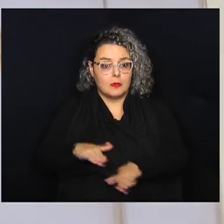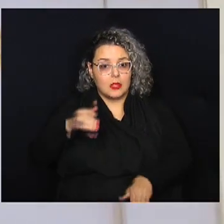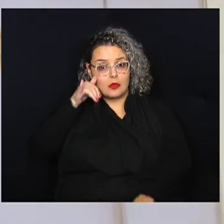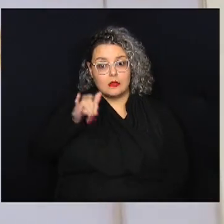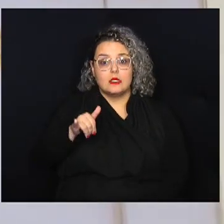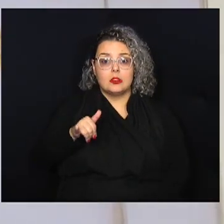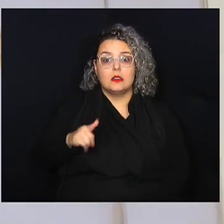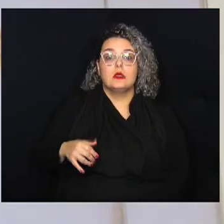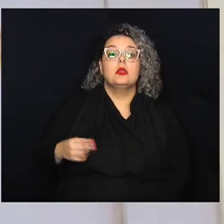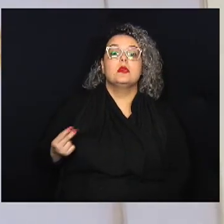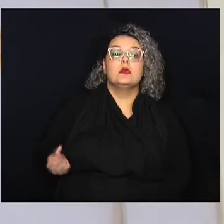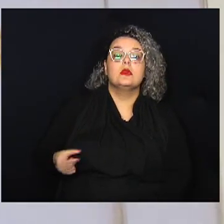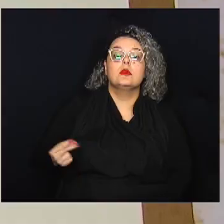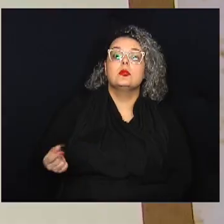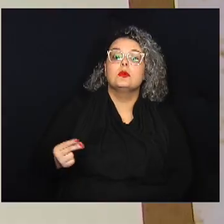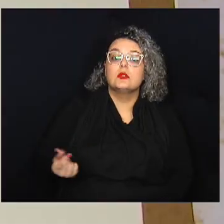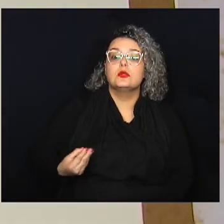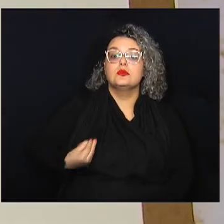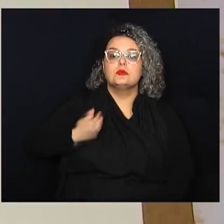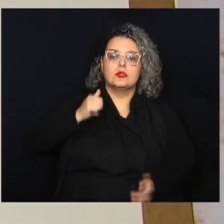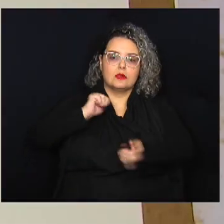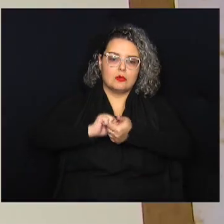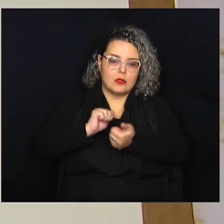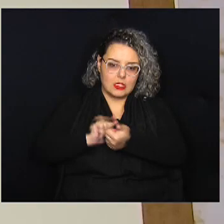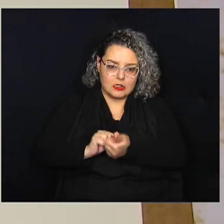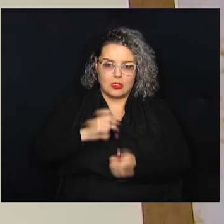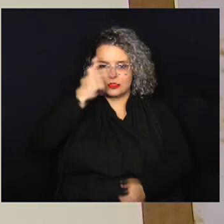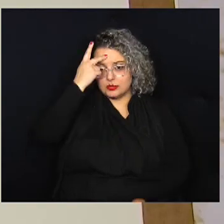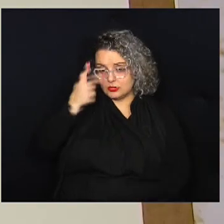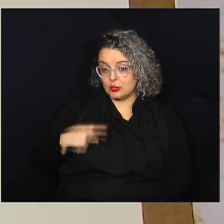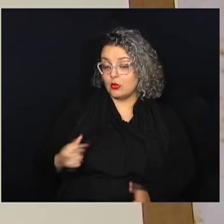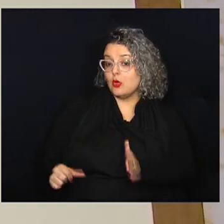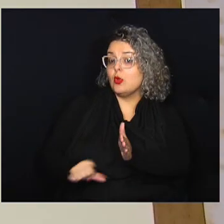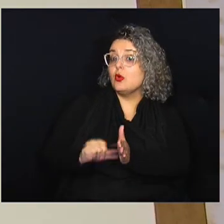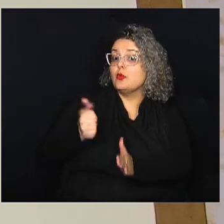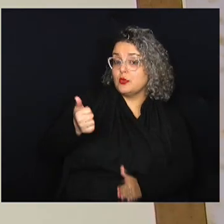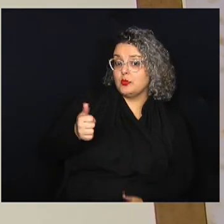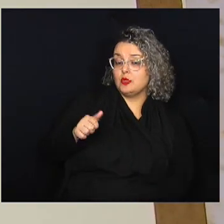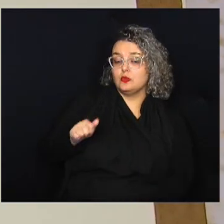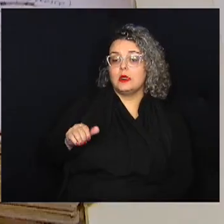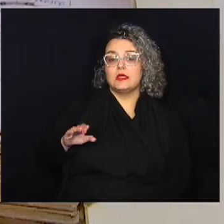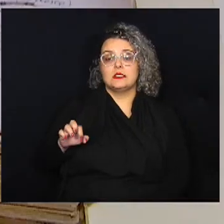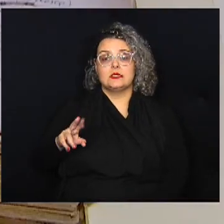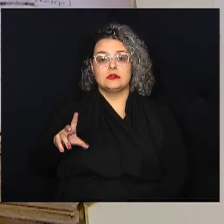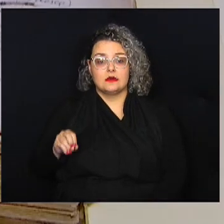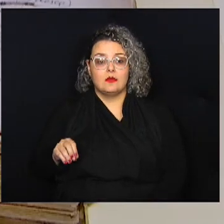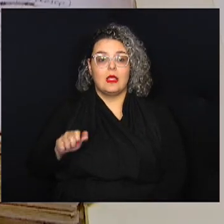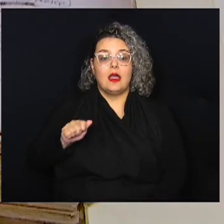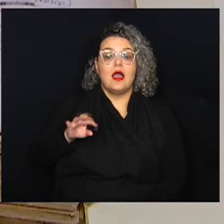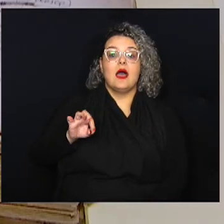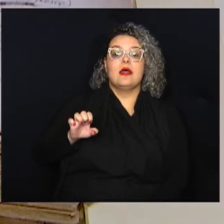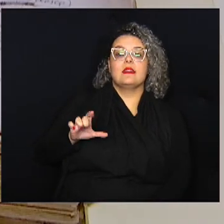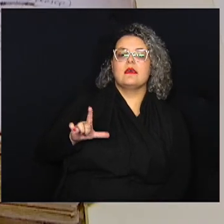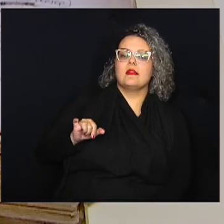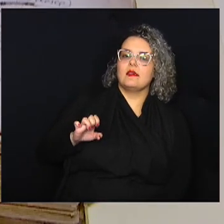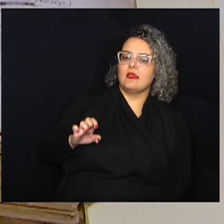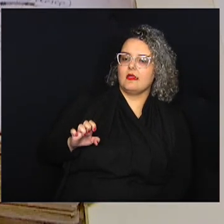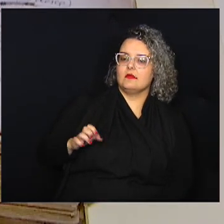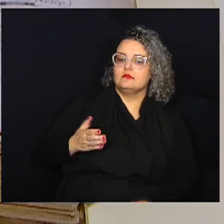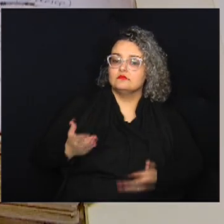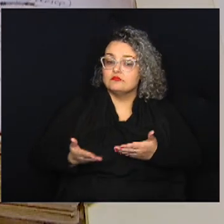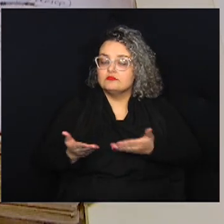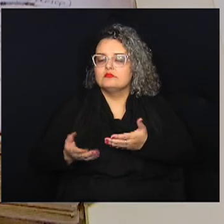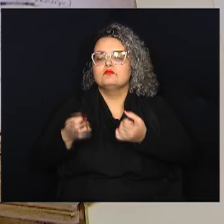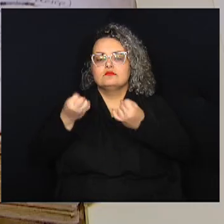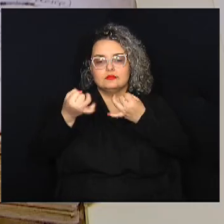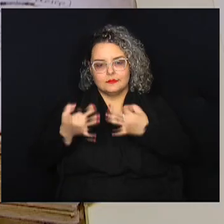vida e qualidade de acesso aos mesmos. Primeiro, o acervo passa pelo ateliê de conservação, como explica